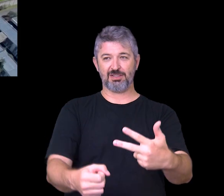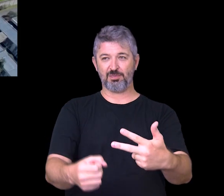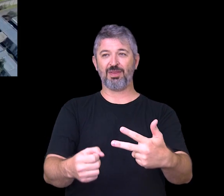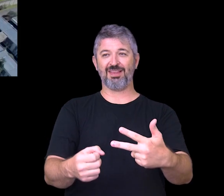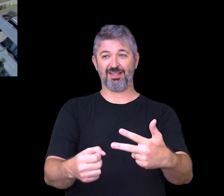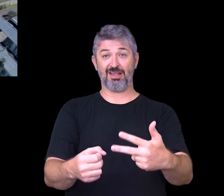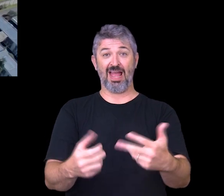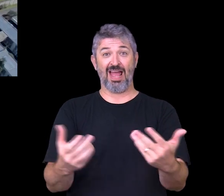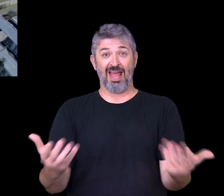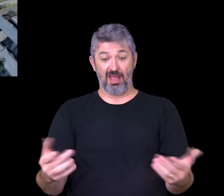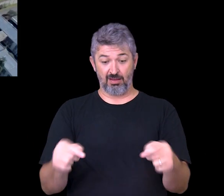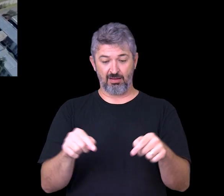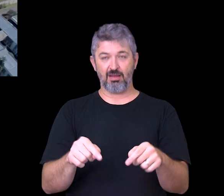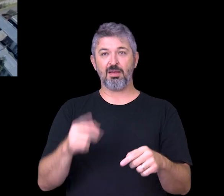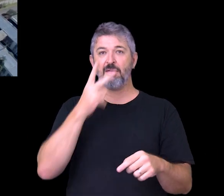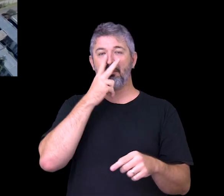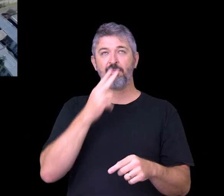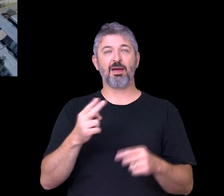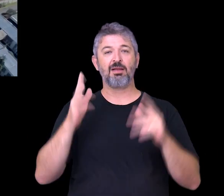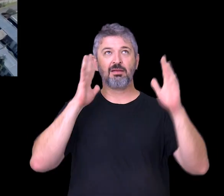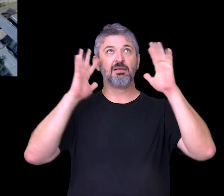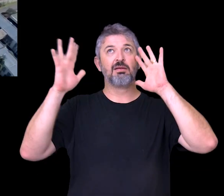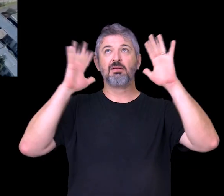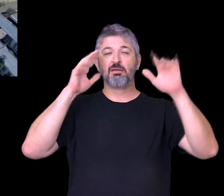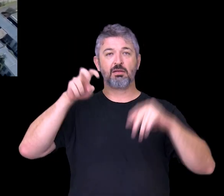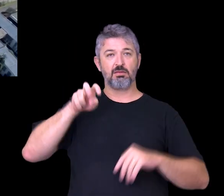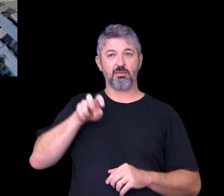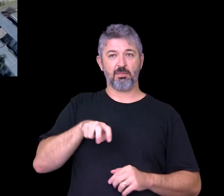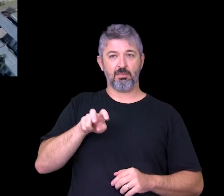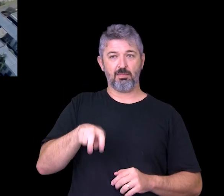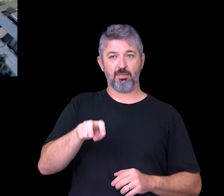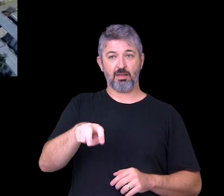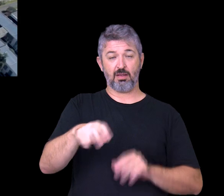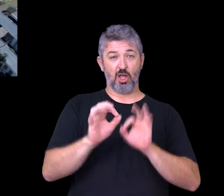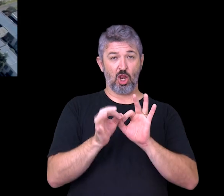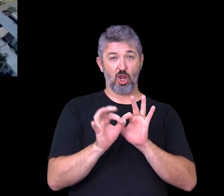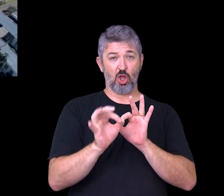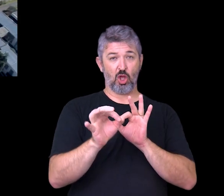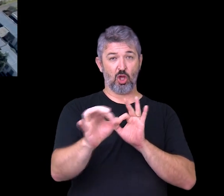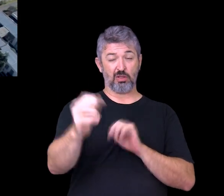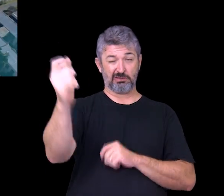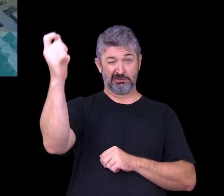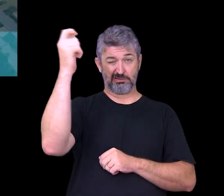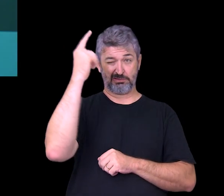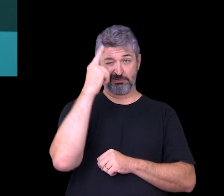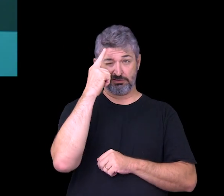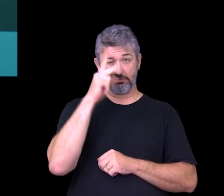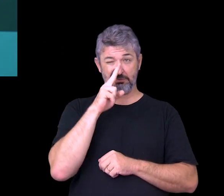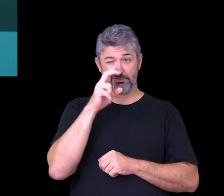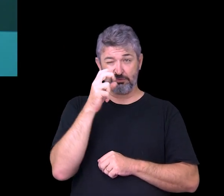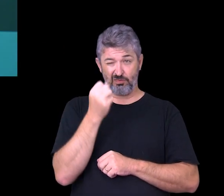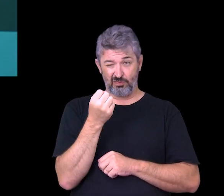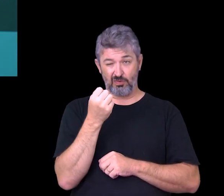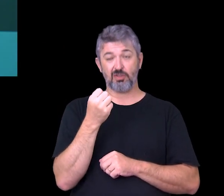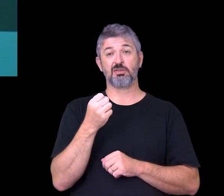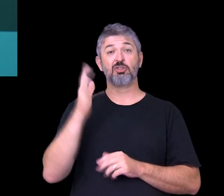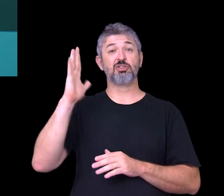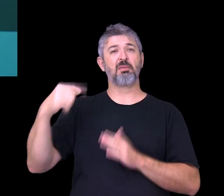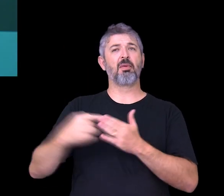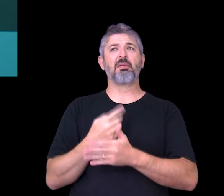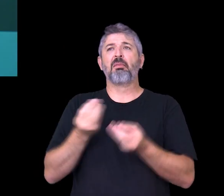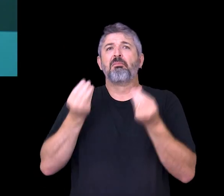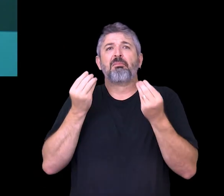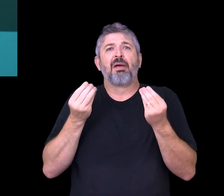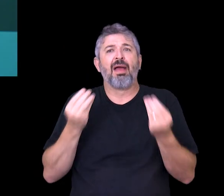tem uma viagem, primeiro uma caminhada muito longa, debaixo de um sol abrasador, que uma vez me perguntaram, mas por quê? Por que não